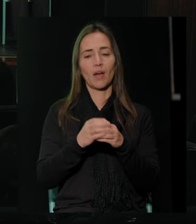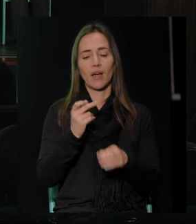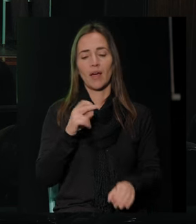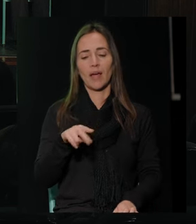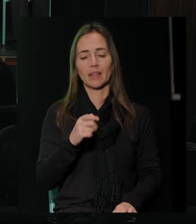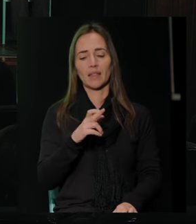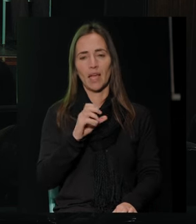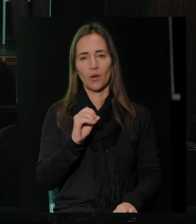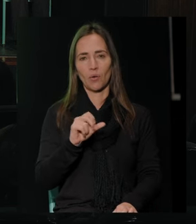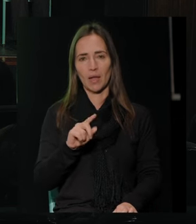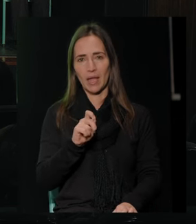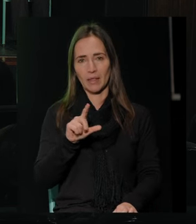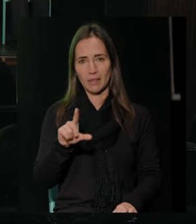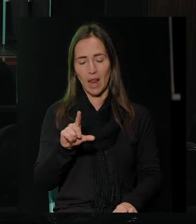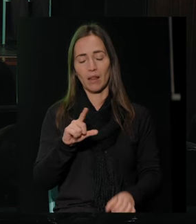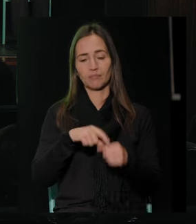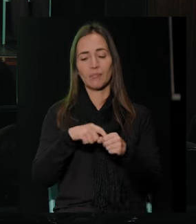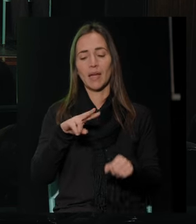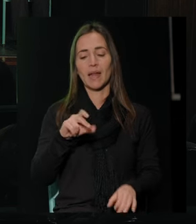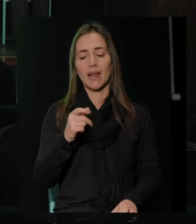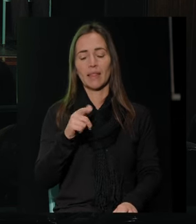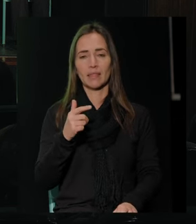Natália Correia, o António Sérgio,